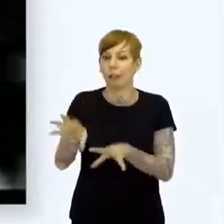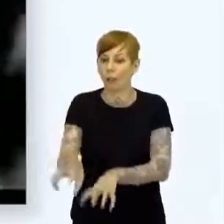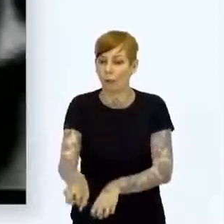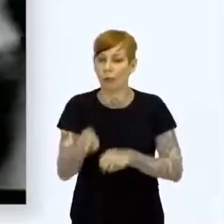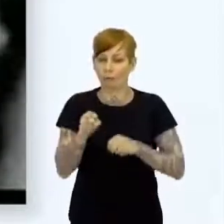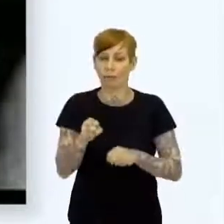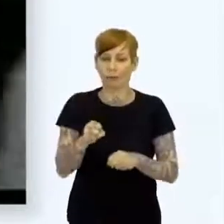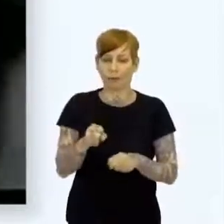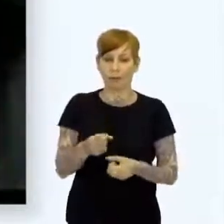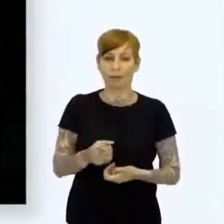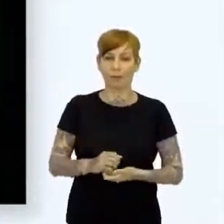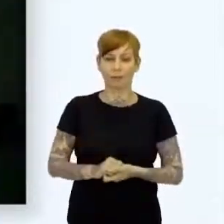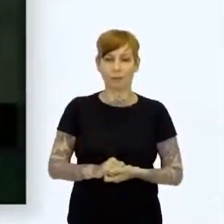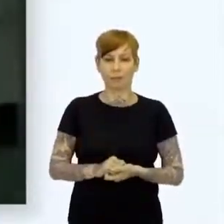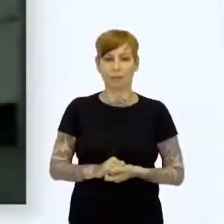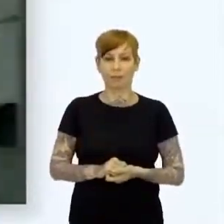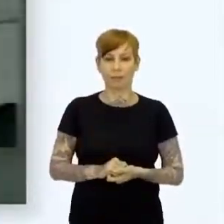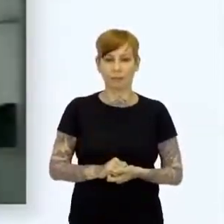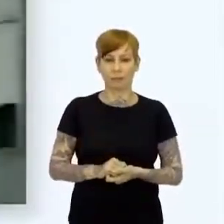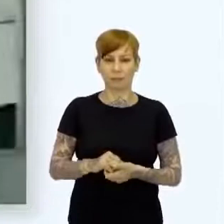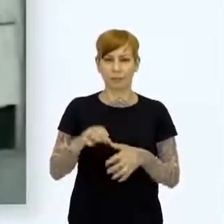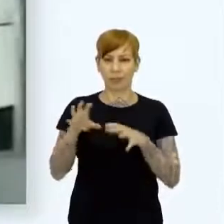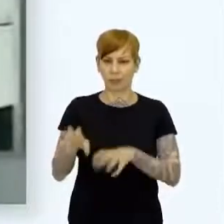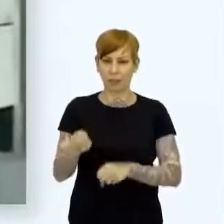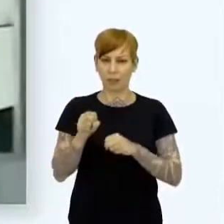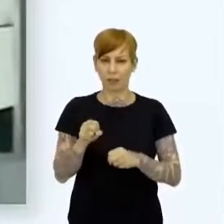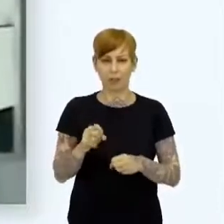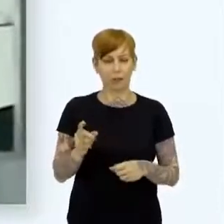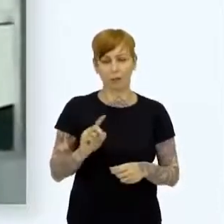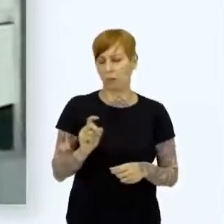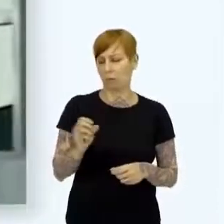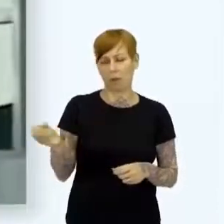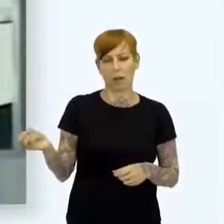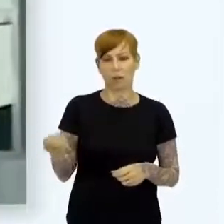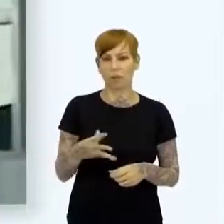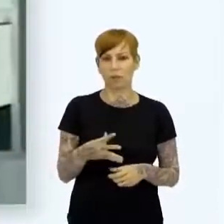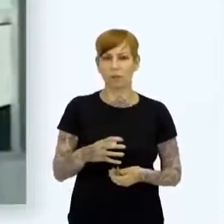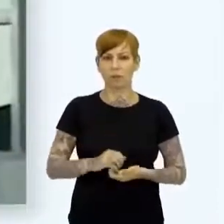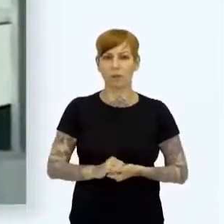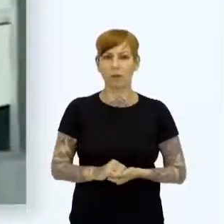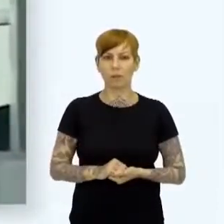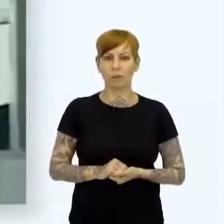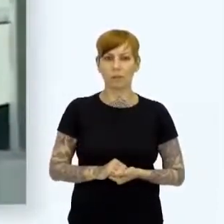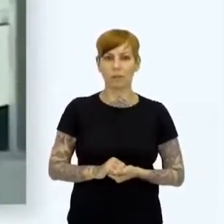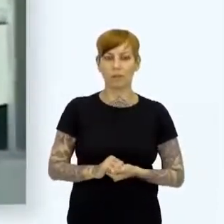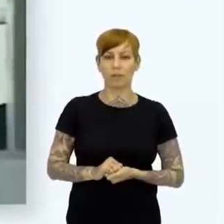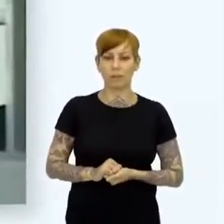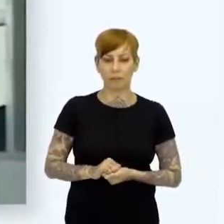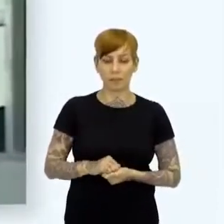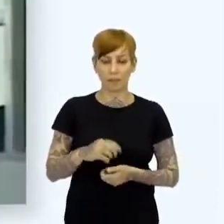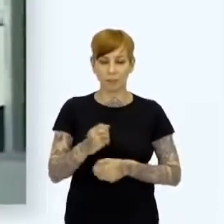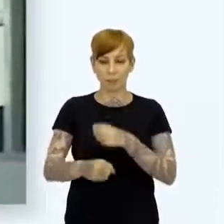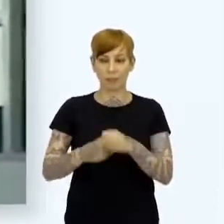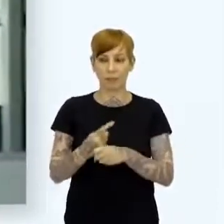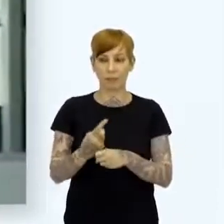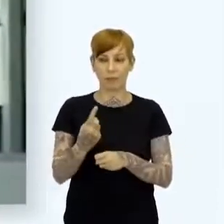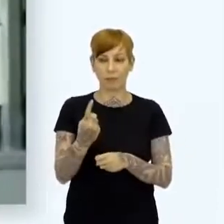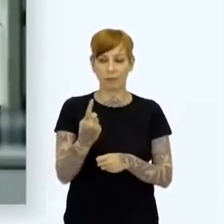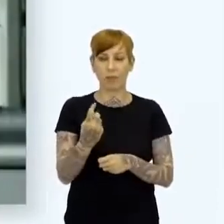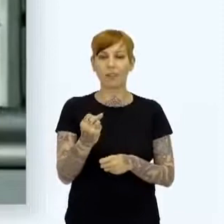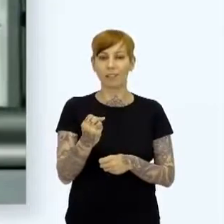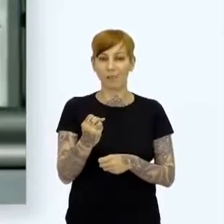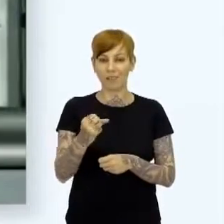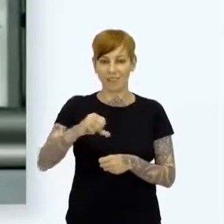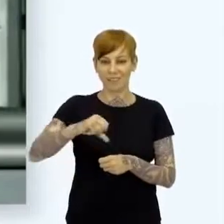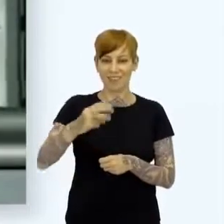Golpes não eram novidade na política brasileira. De 45 a 64 foram